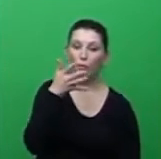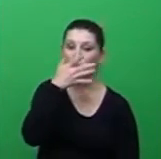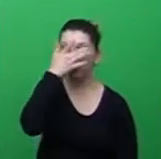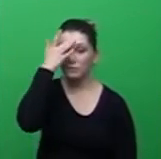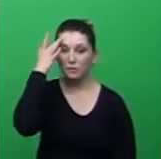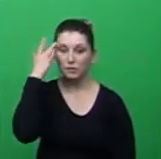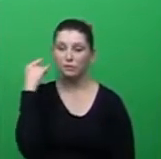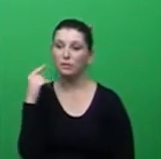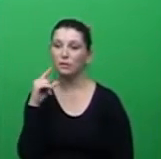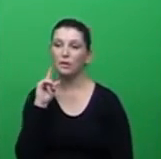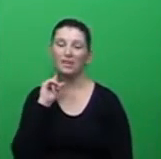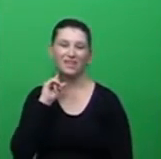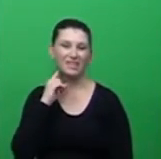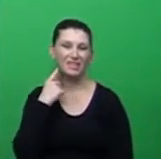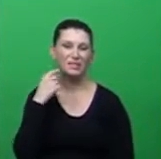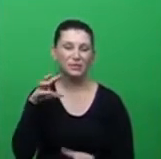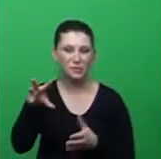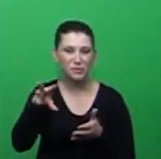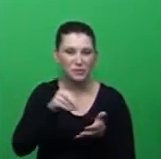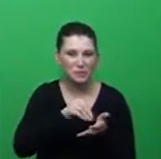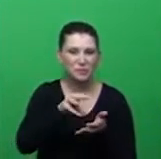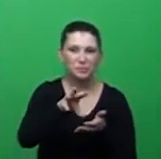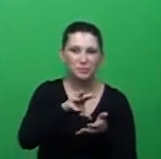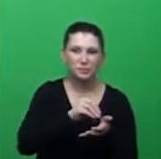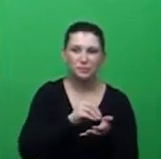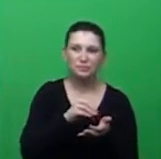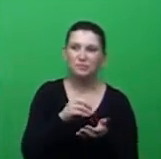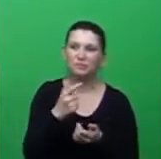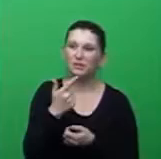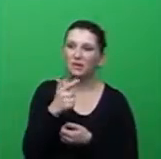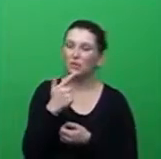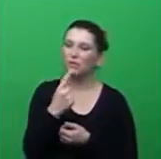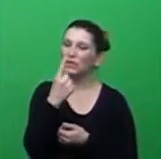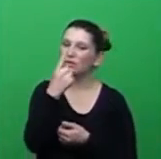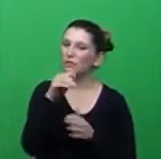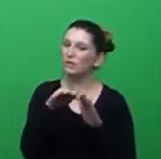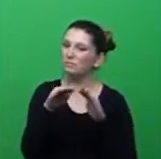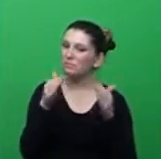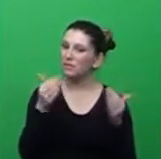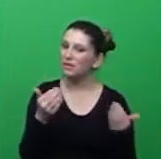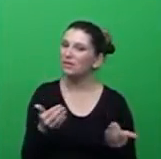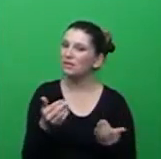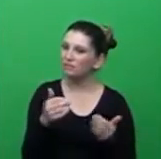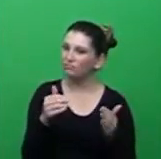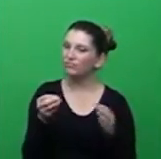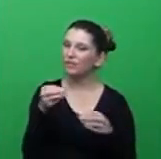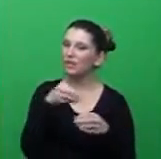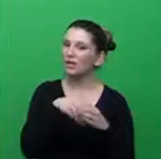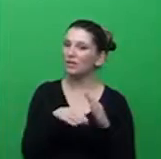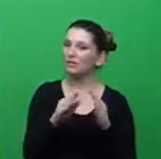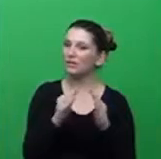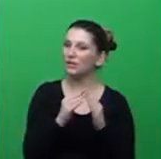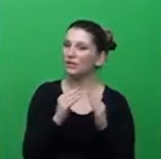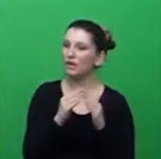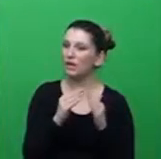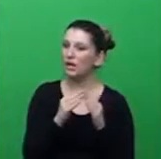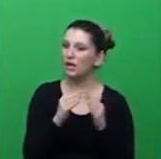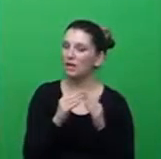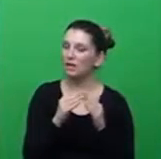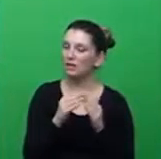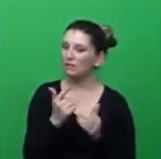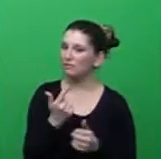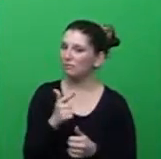catadores, que quando eu visitei eles não tinham uma mesa para almoçar, que ter mesa para almoçar é